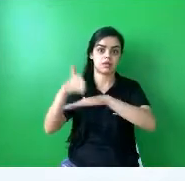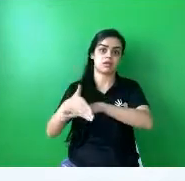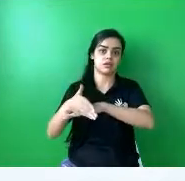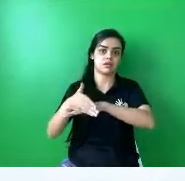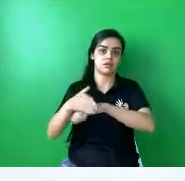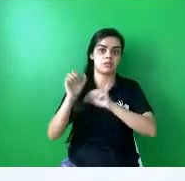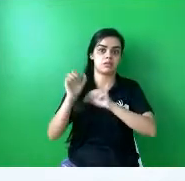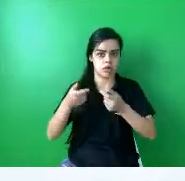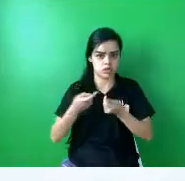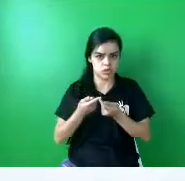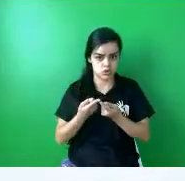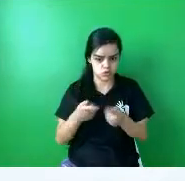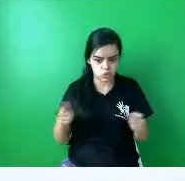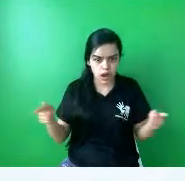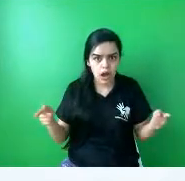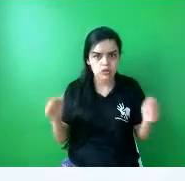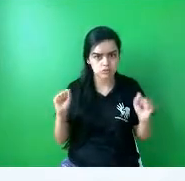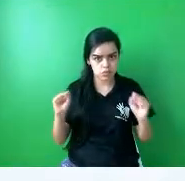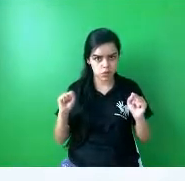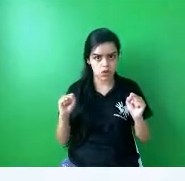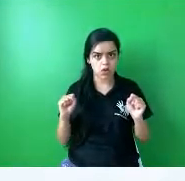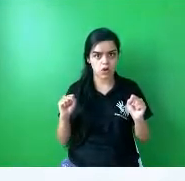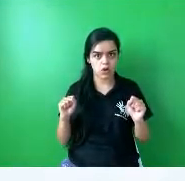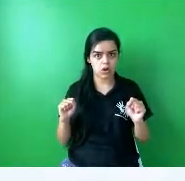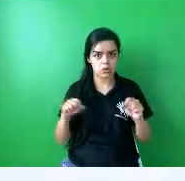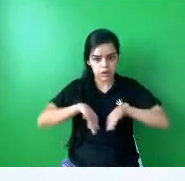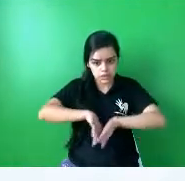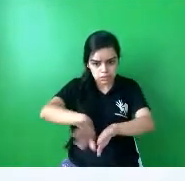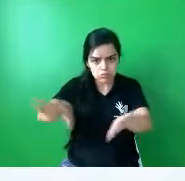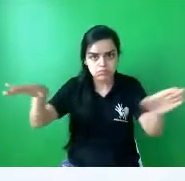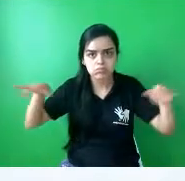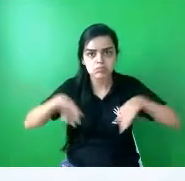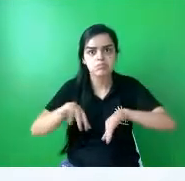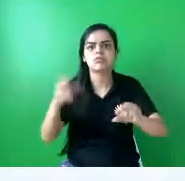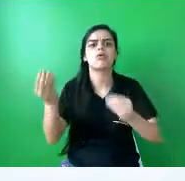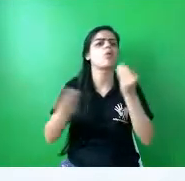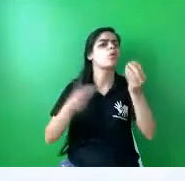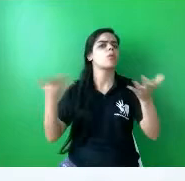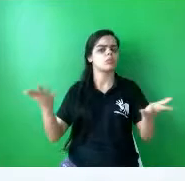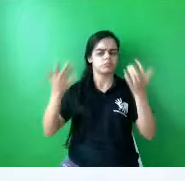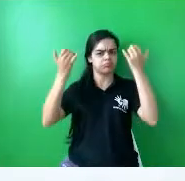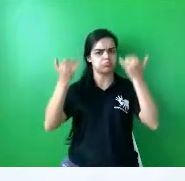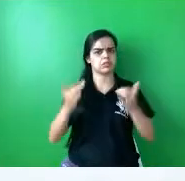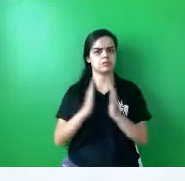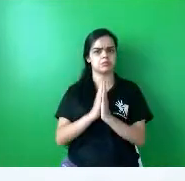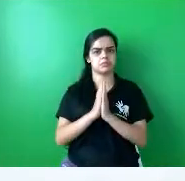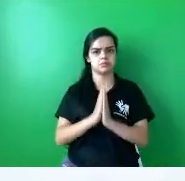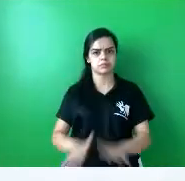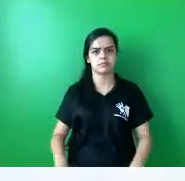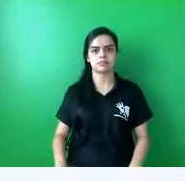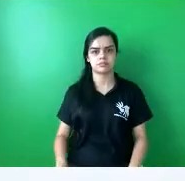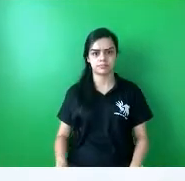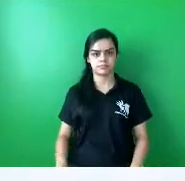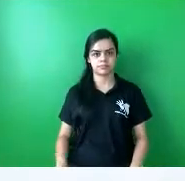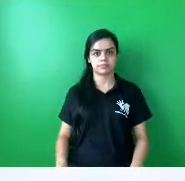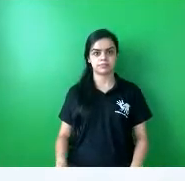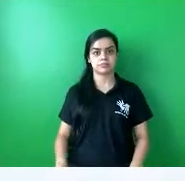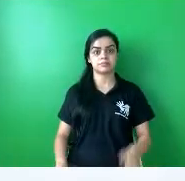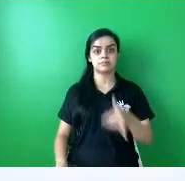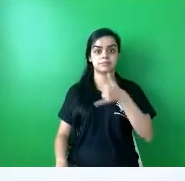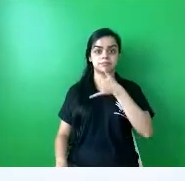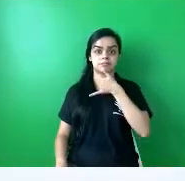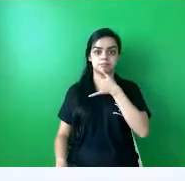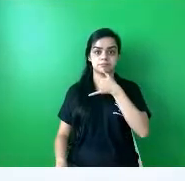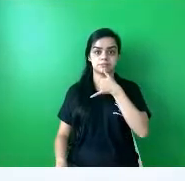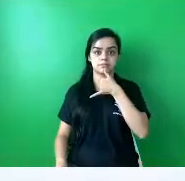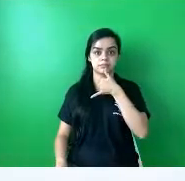podem fazer churrasco, por exemplo? Eles podem ir na Isso. piscina? Como é que é isso? Então, infelizmente, né, ainda nós